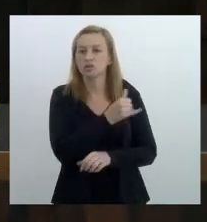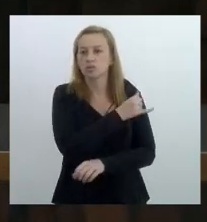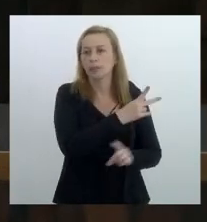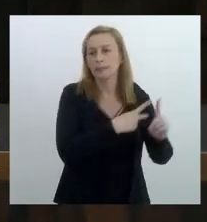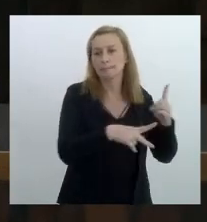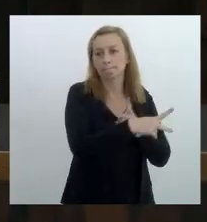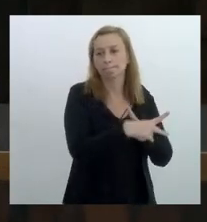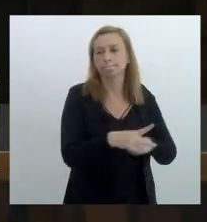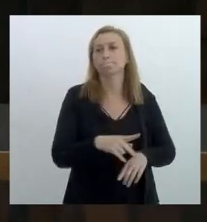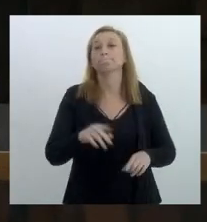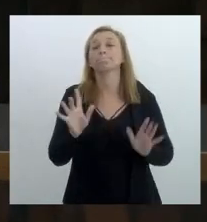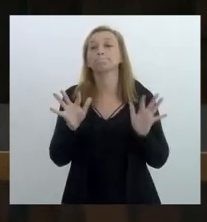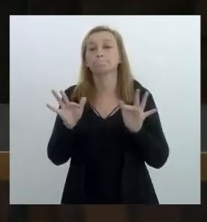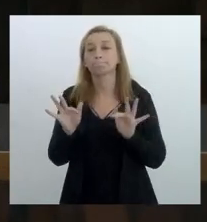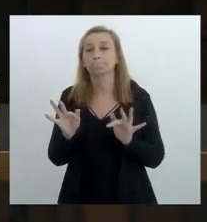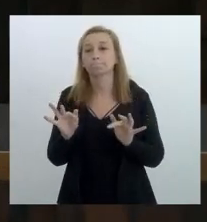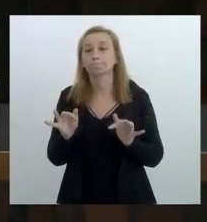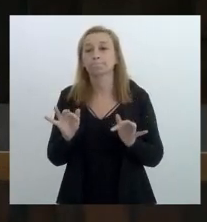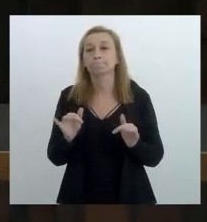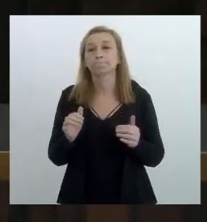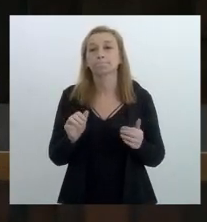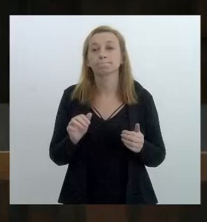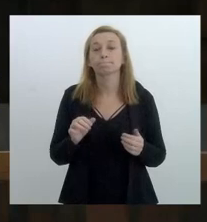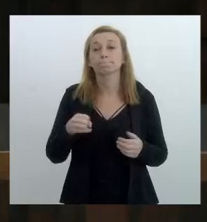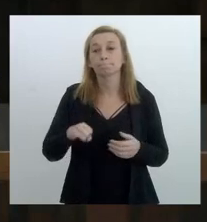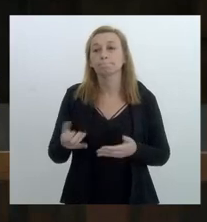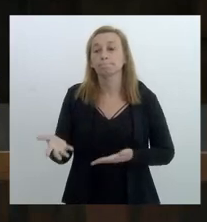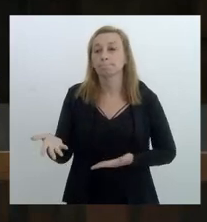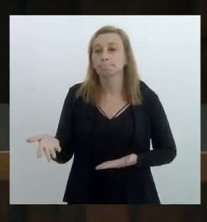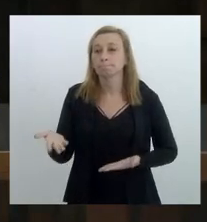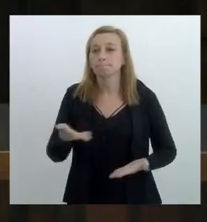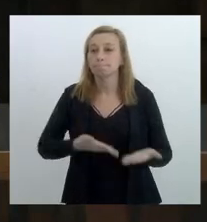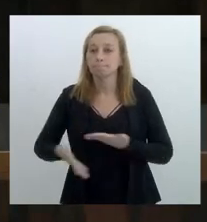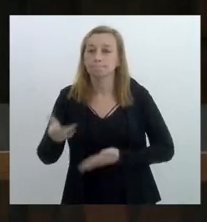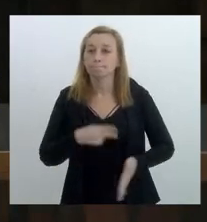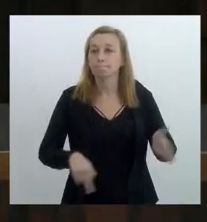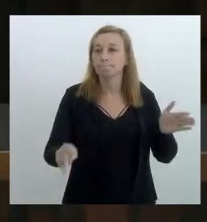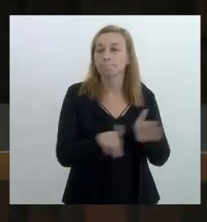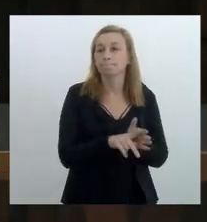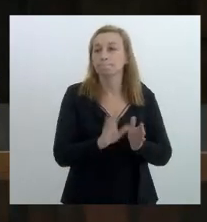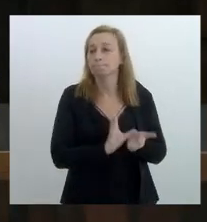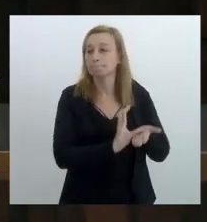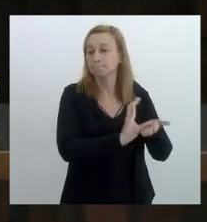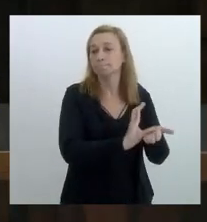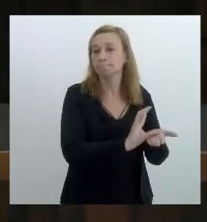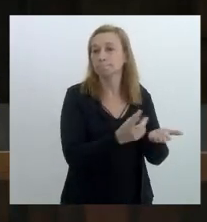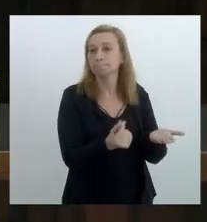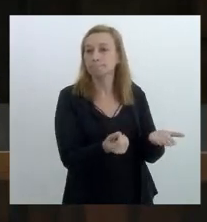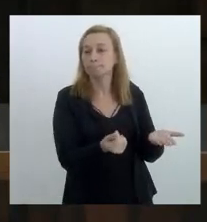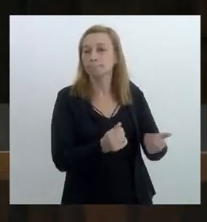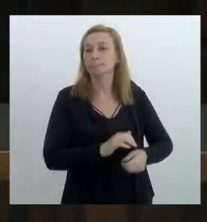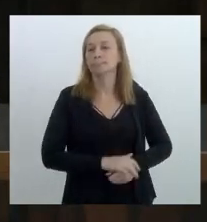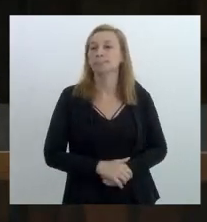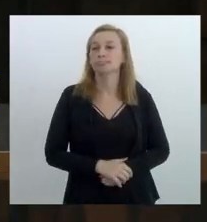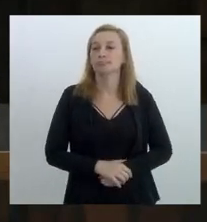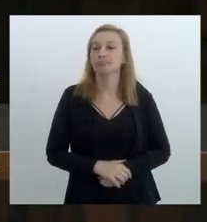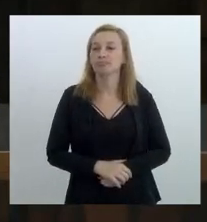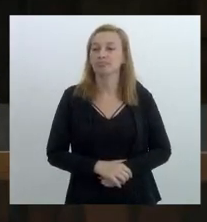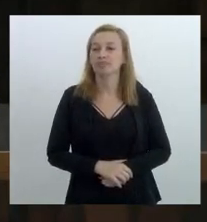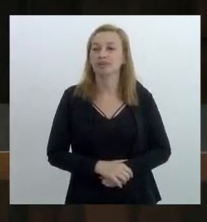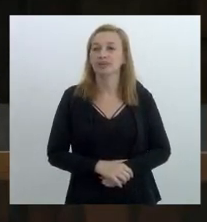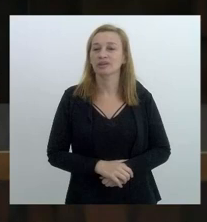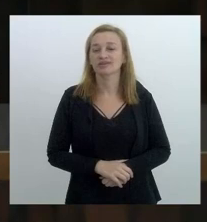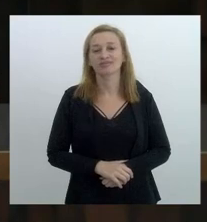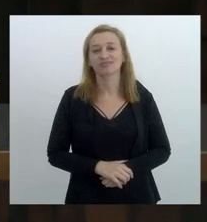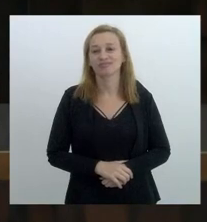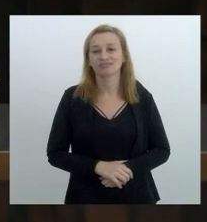E, finalmente, se parte desse recurso está indo para o Tesouro ou se está indo todo para o Rio Previdência.